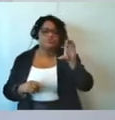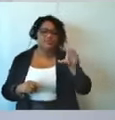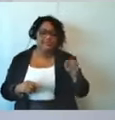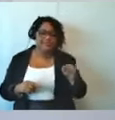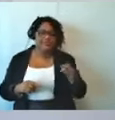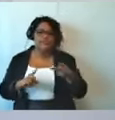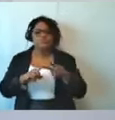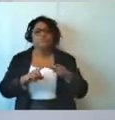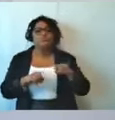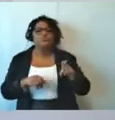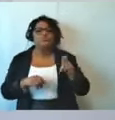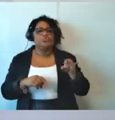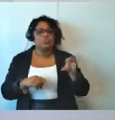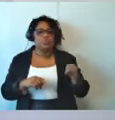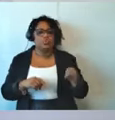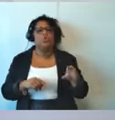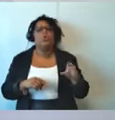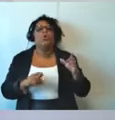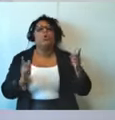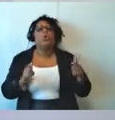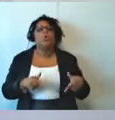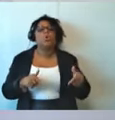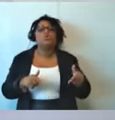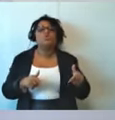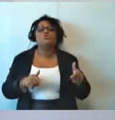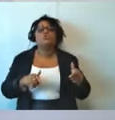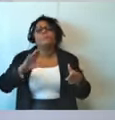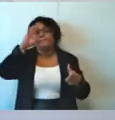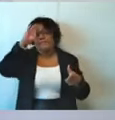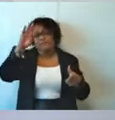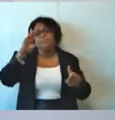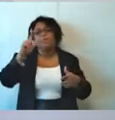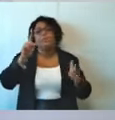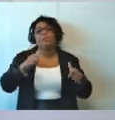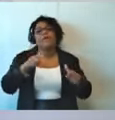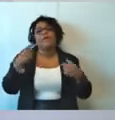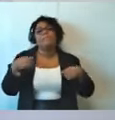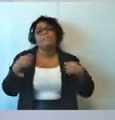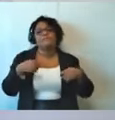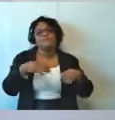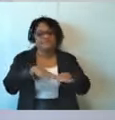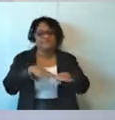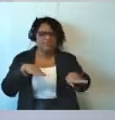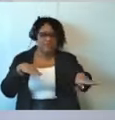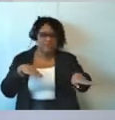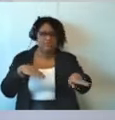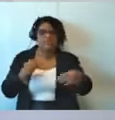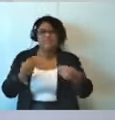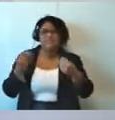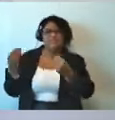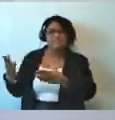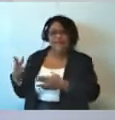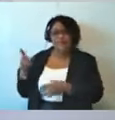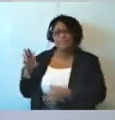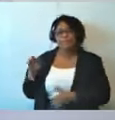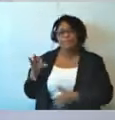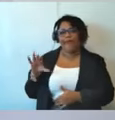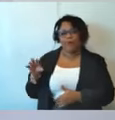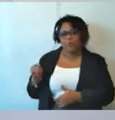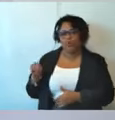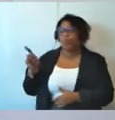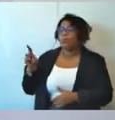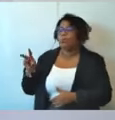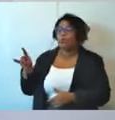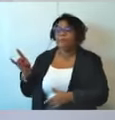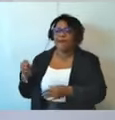cidade, onde são necessários terem a faixa, levar isso para o vereador Braulio, e o vereador Braulio trabalhar junto com a equipe da prefeitura. Não a